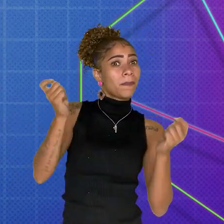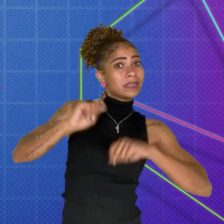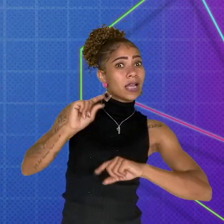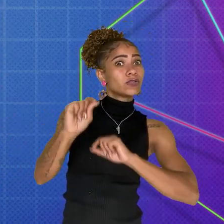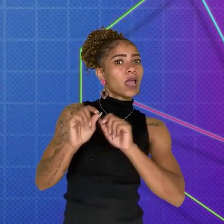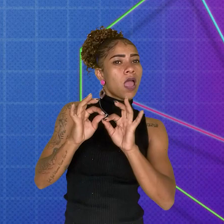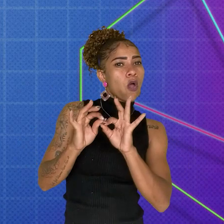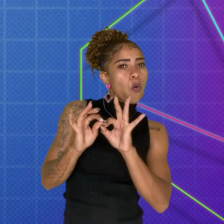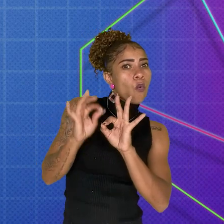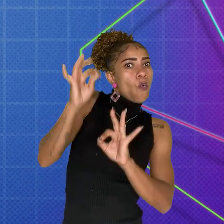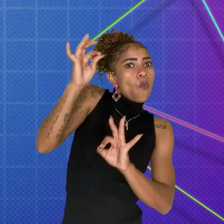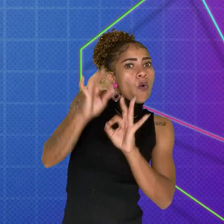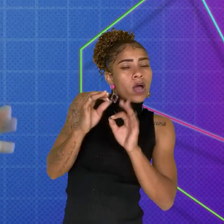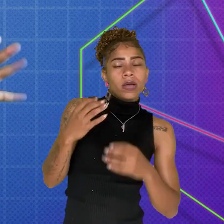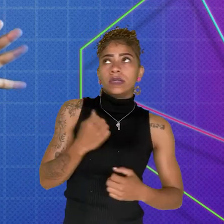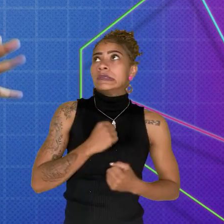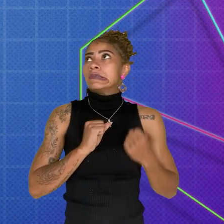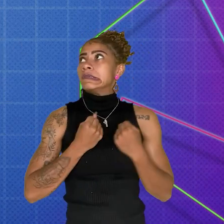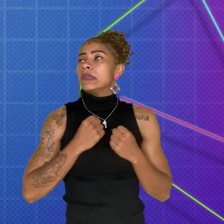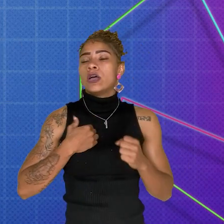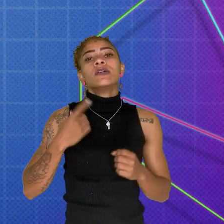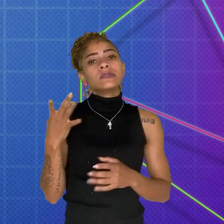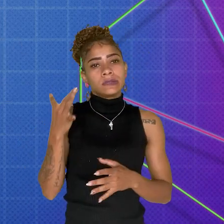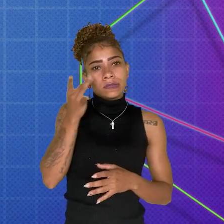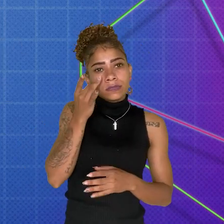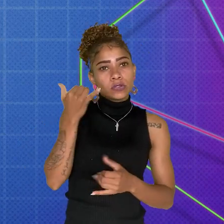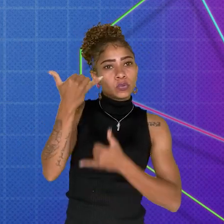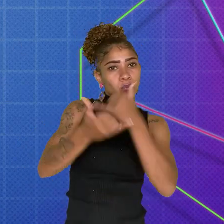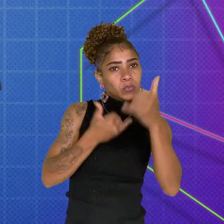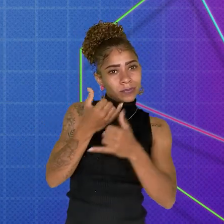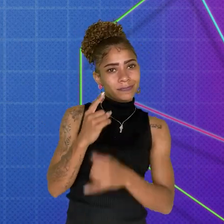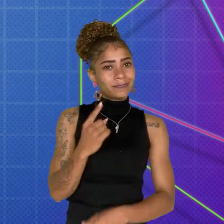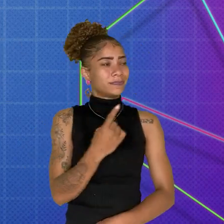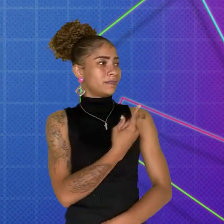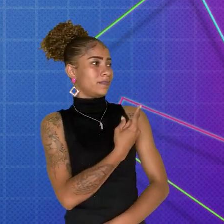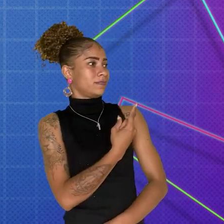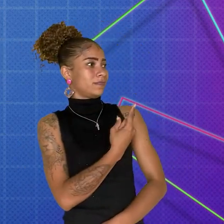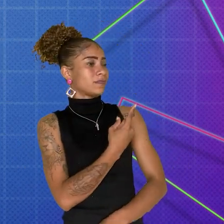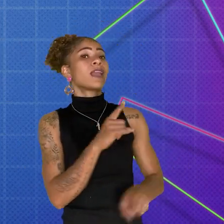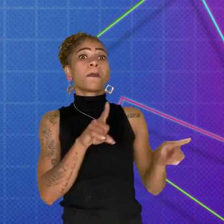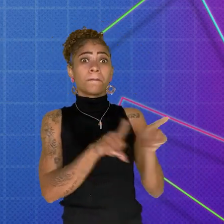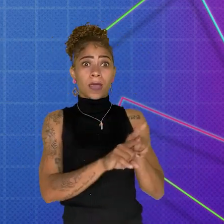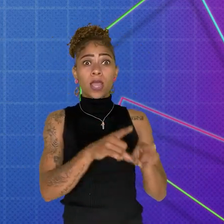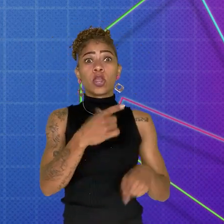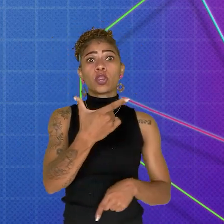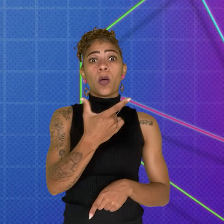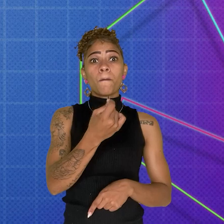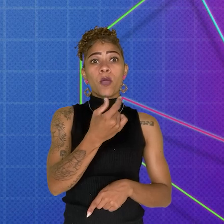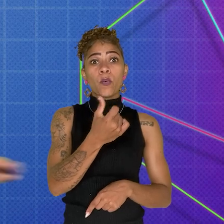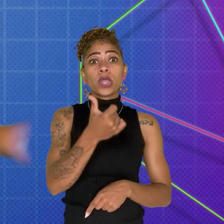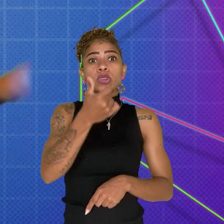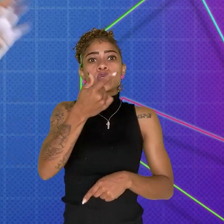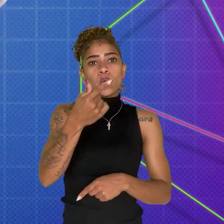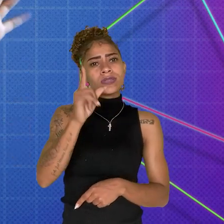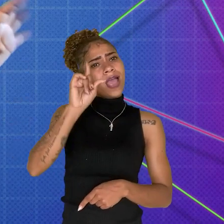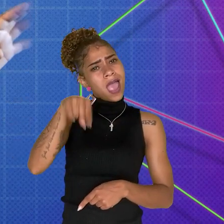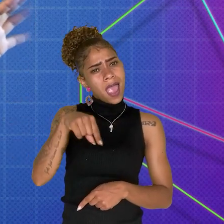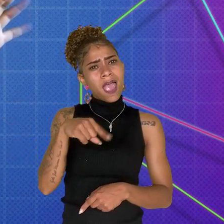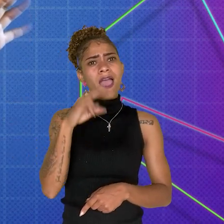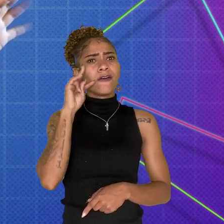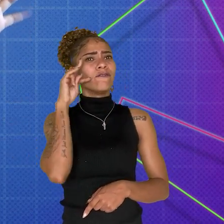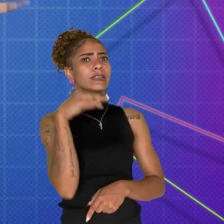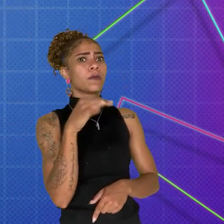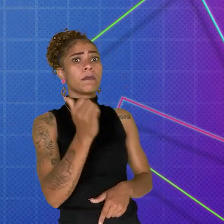por sua capacidade de aumentar a tensão e a imersão do jogo. Journey 2012. A trilha sonora de Journey é